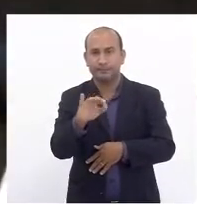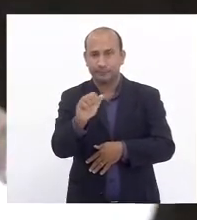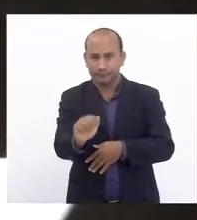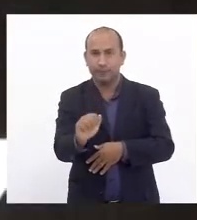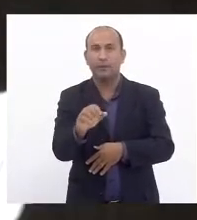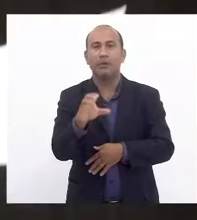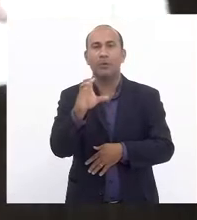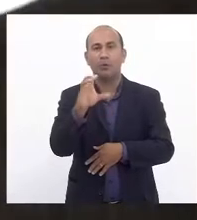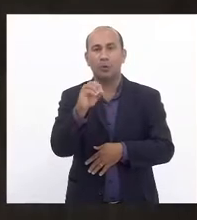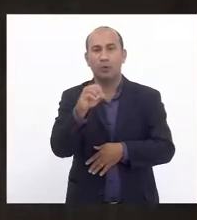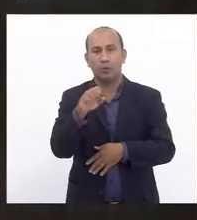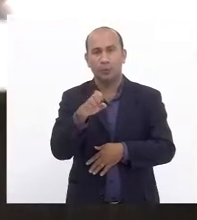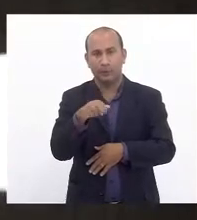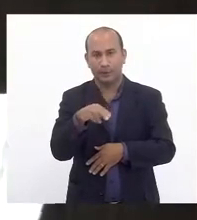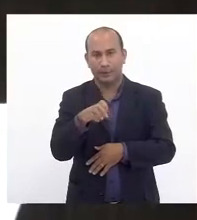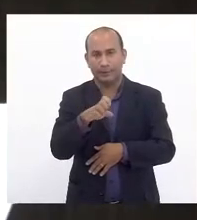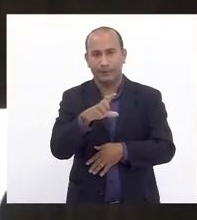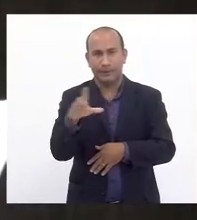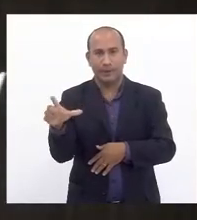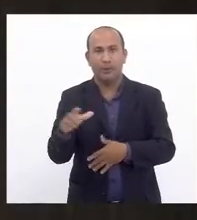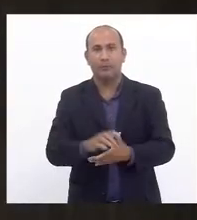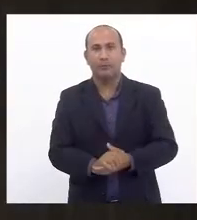Coronel Salema,